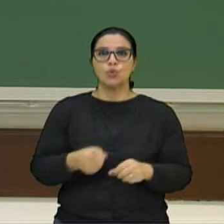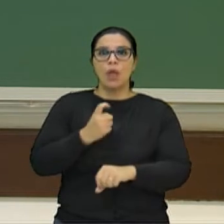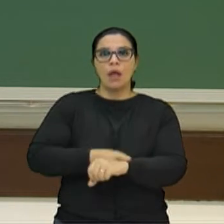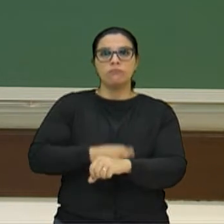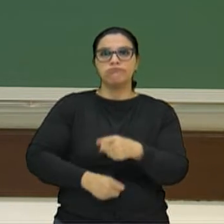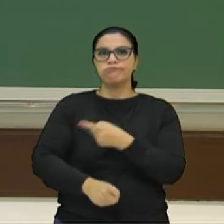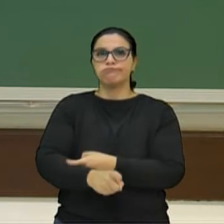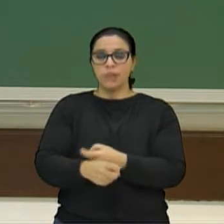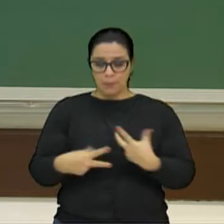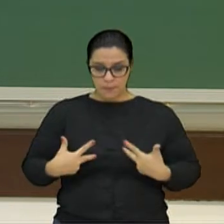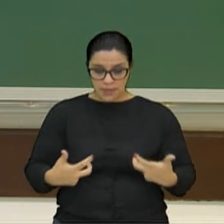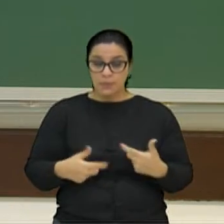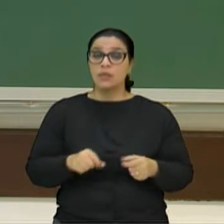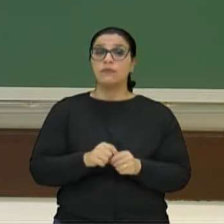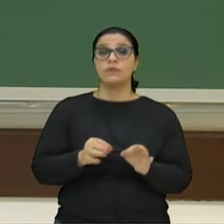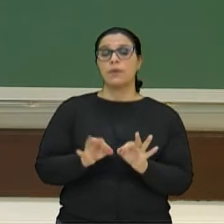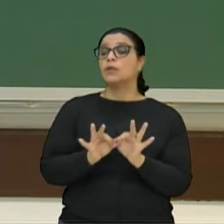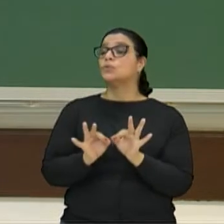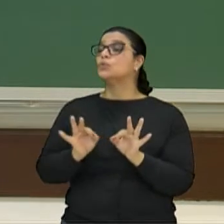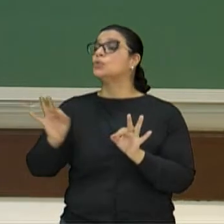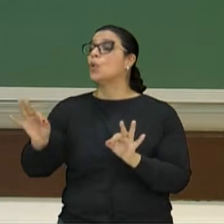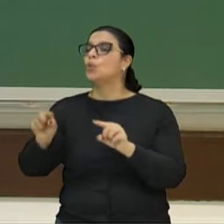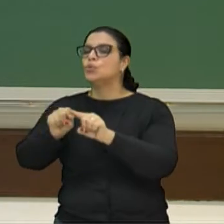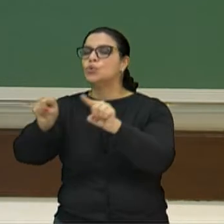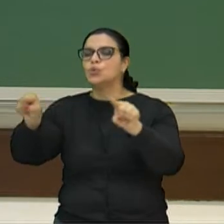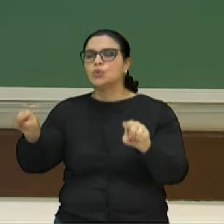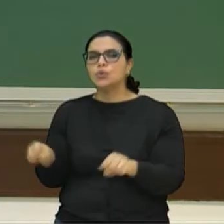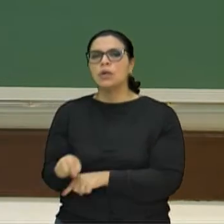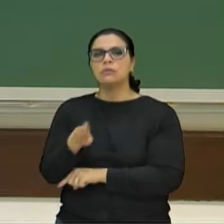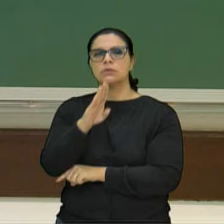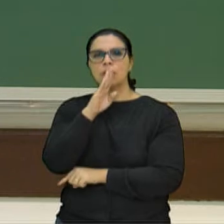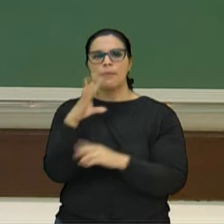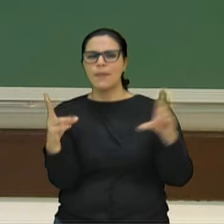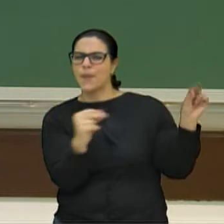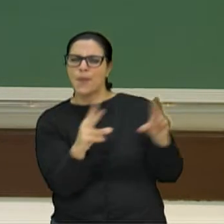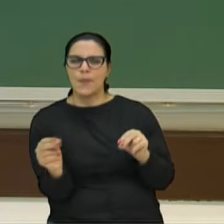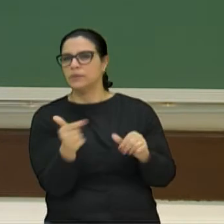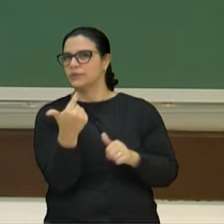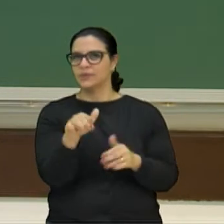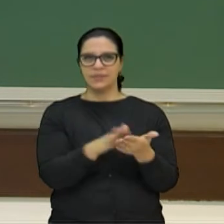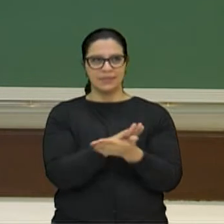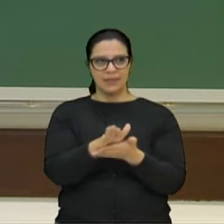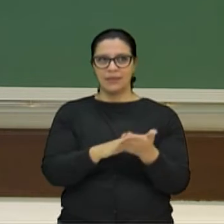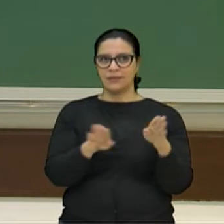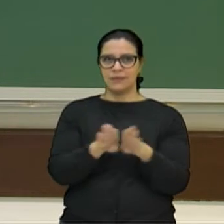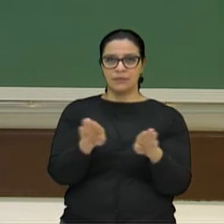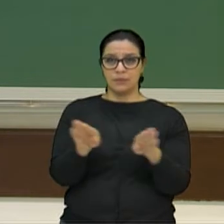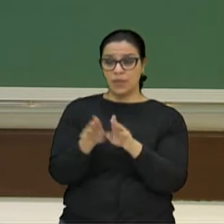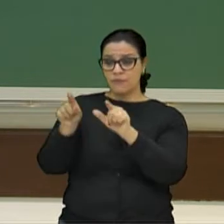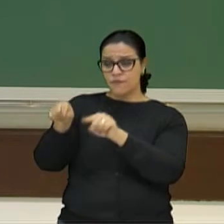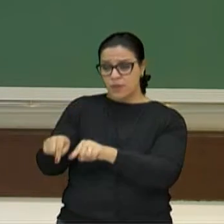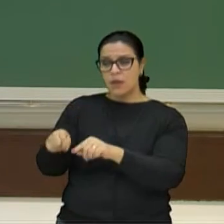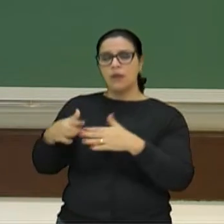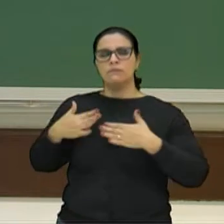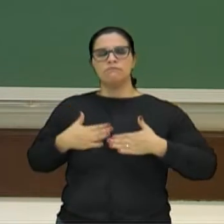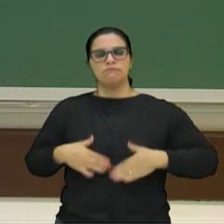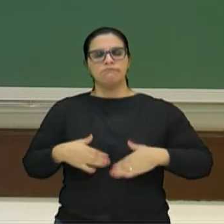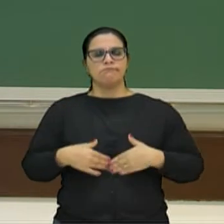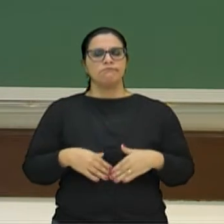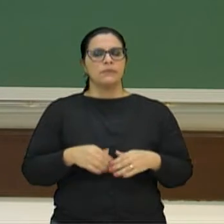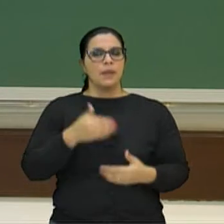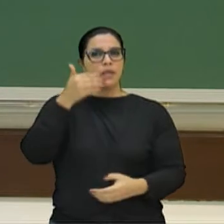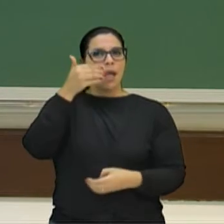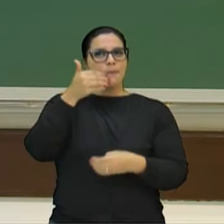Procura um lugar afastado, que não tenha muito barulho, que não tenha conversa. Fica lá, relaxa, fecha os